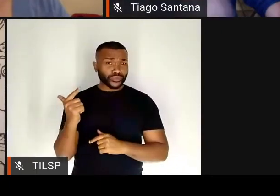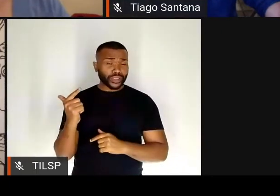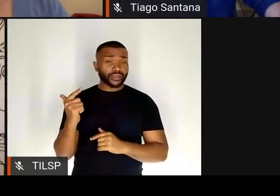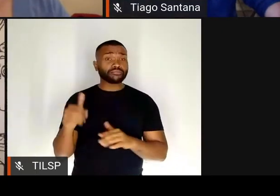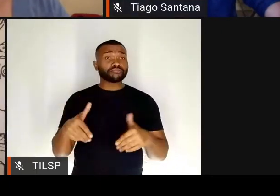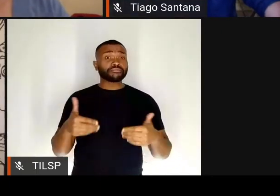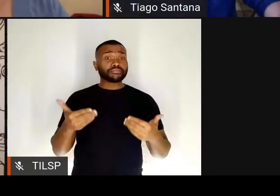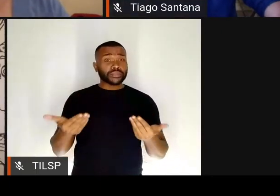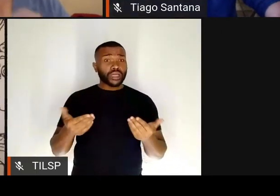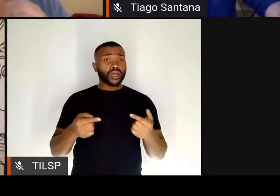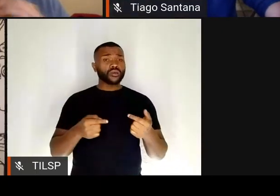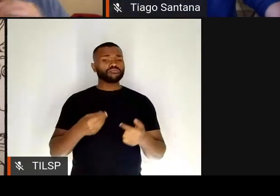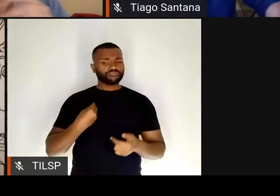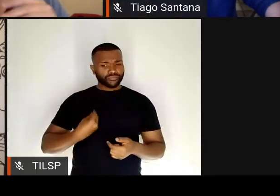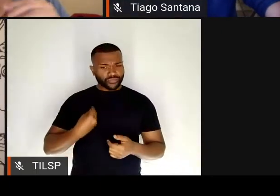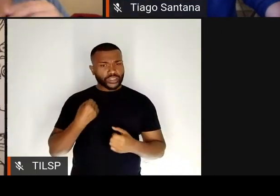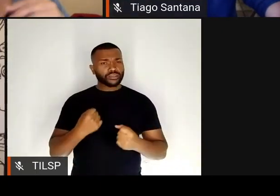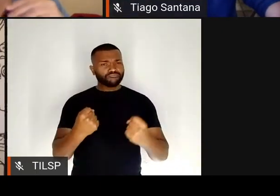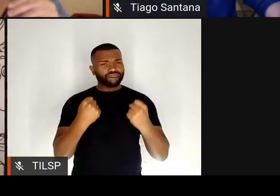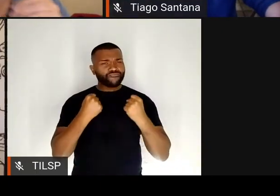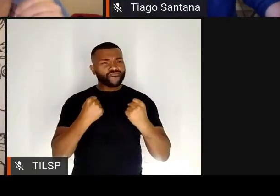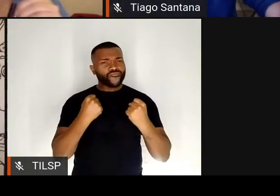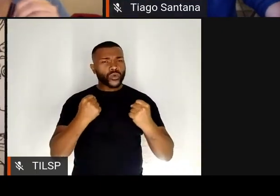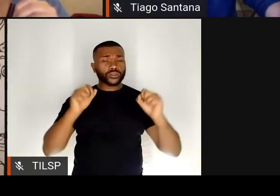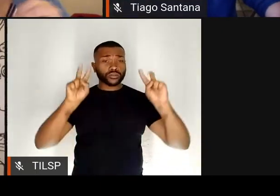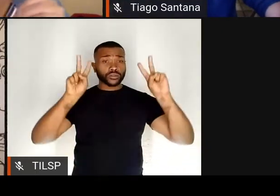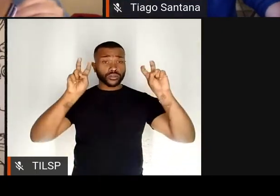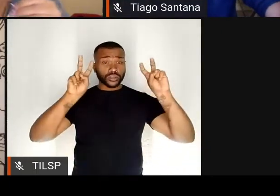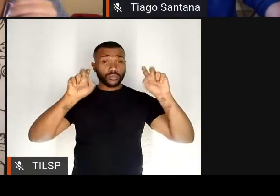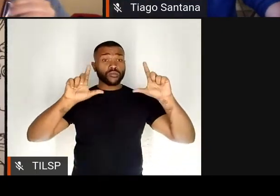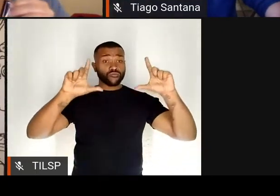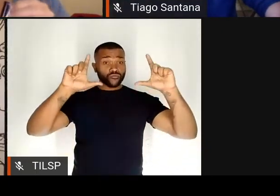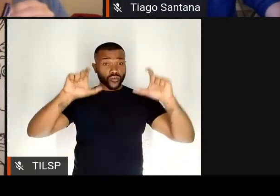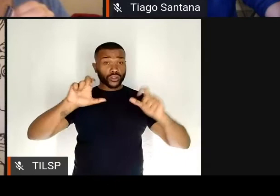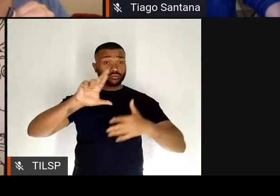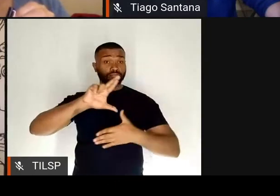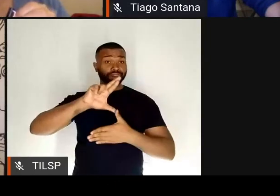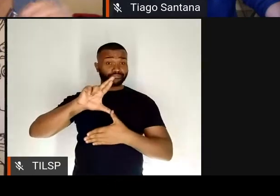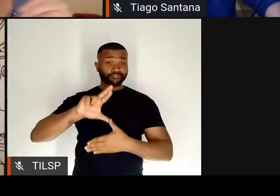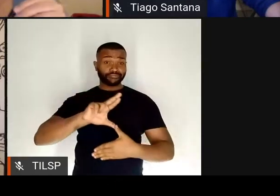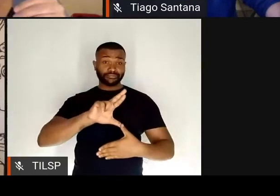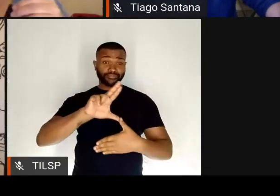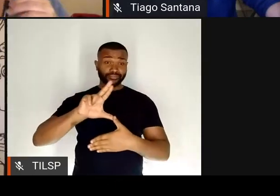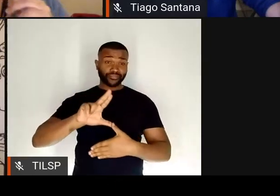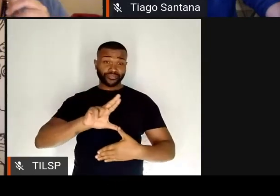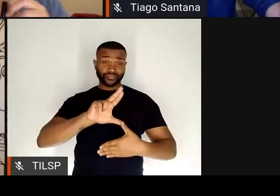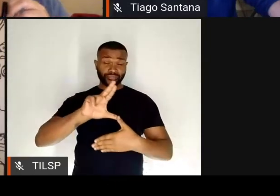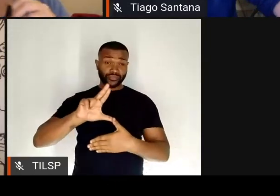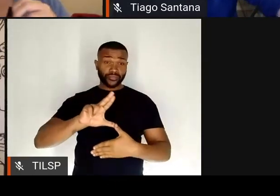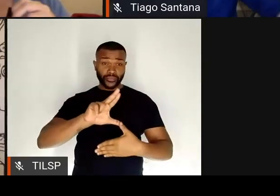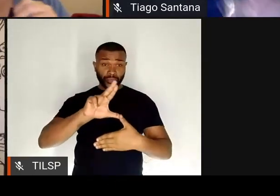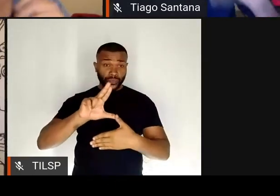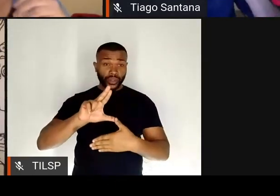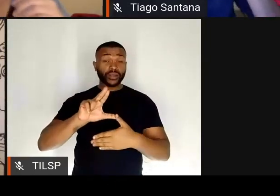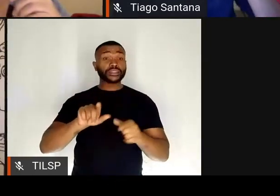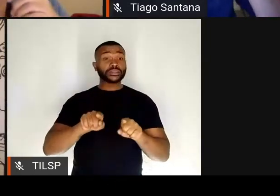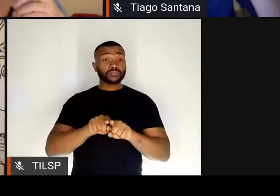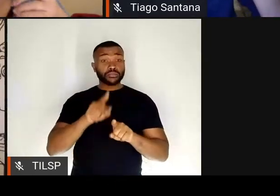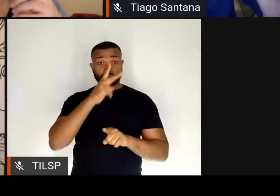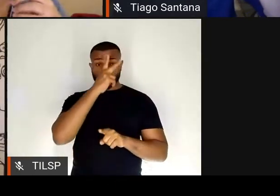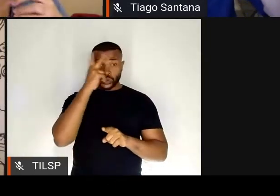são presenças fortes temáticas, né, na fotografia da América Latina, os, os presidiários, né,